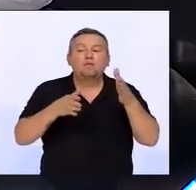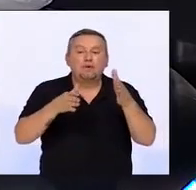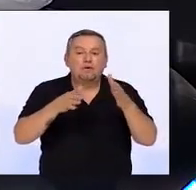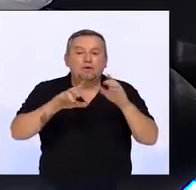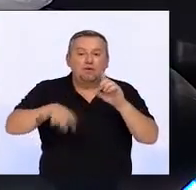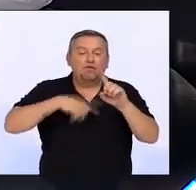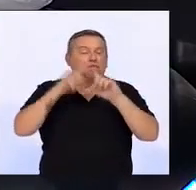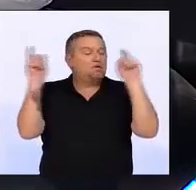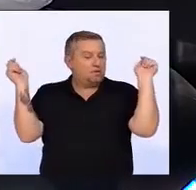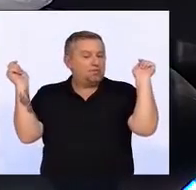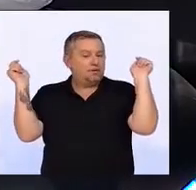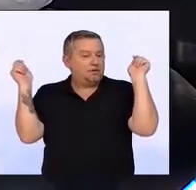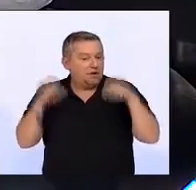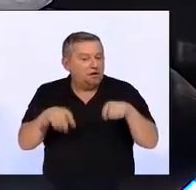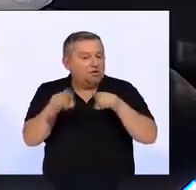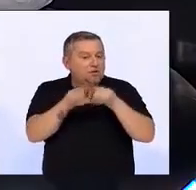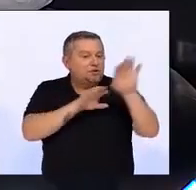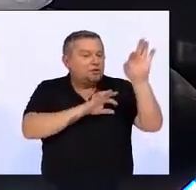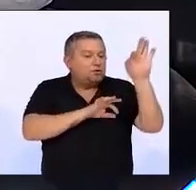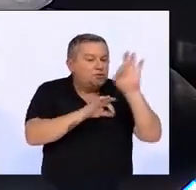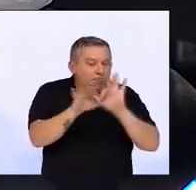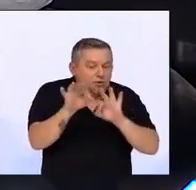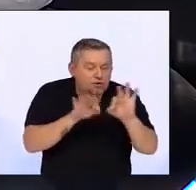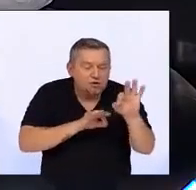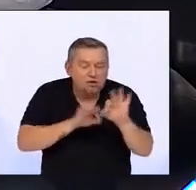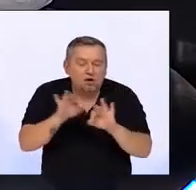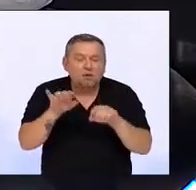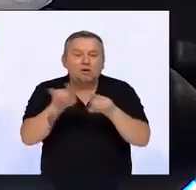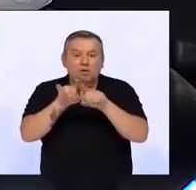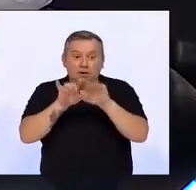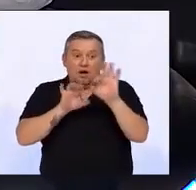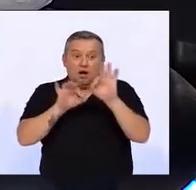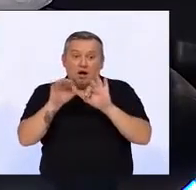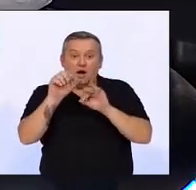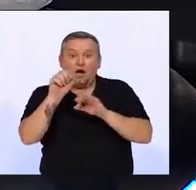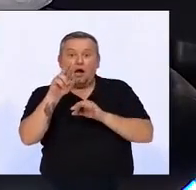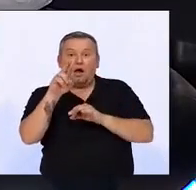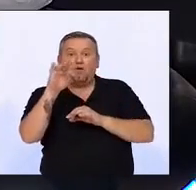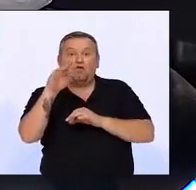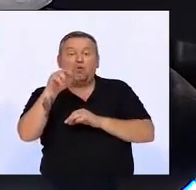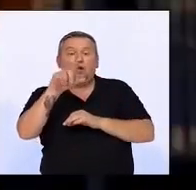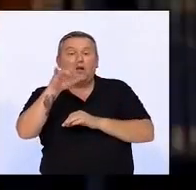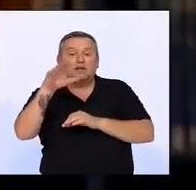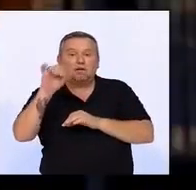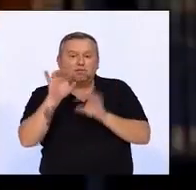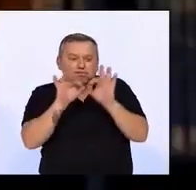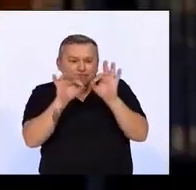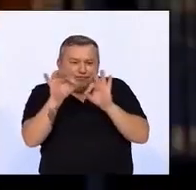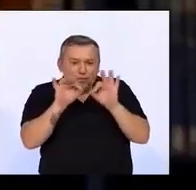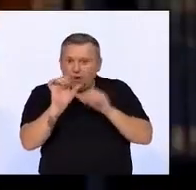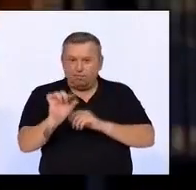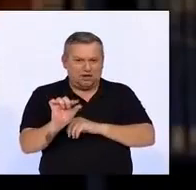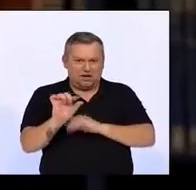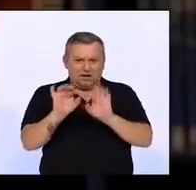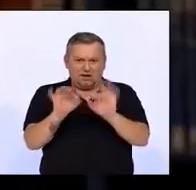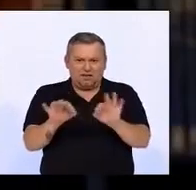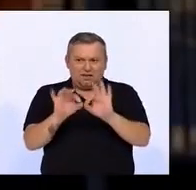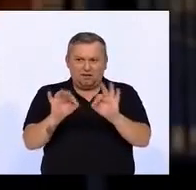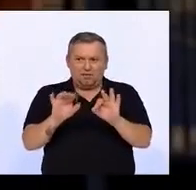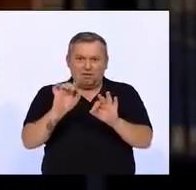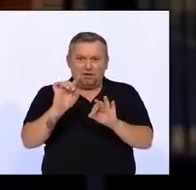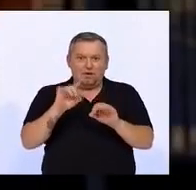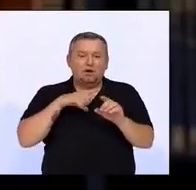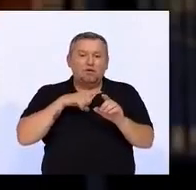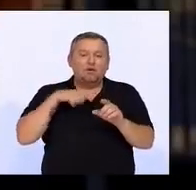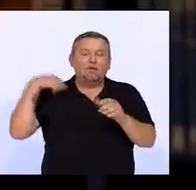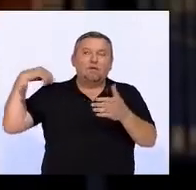mais capacidade de articulação, e articulação, quando eu falo articulação, não é articulação pequena, não é articulação que nós tivemos ao